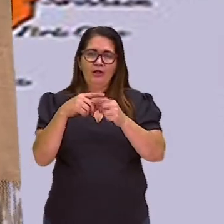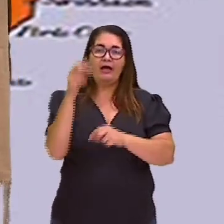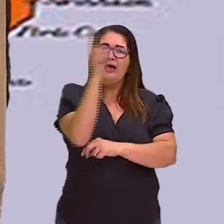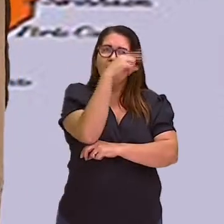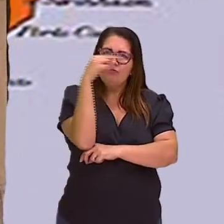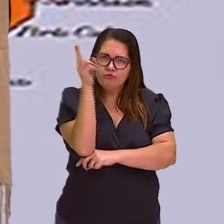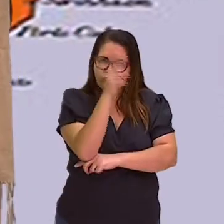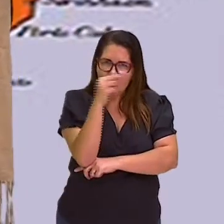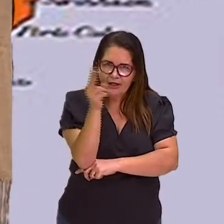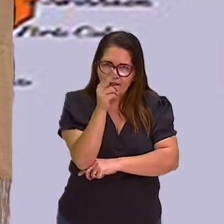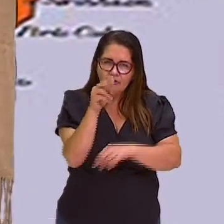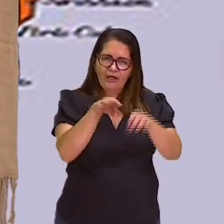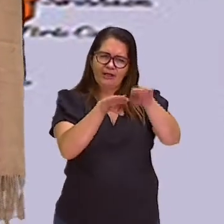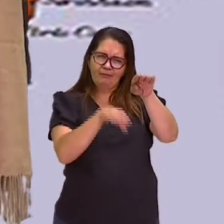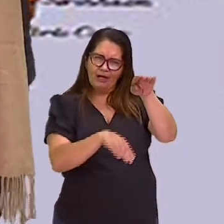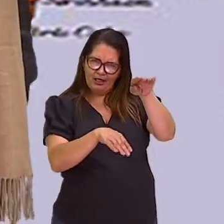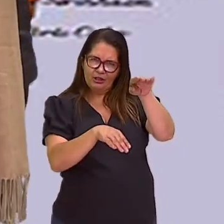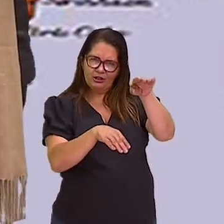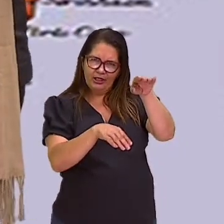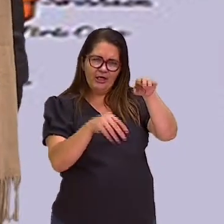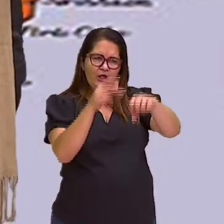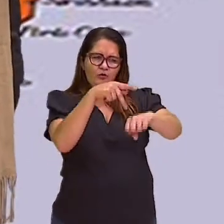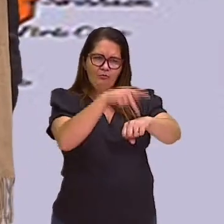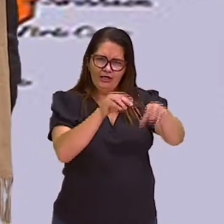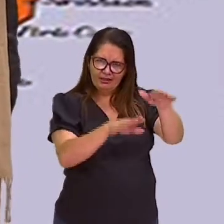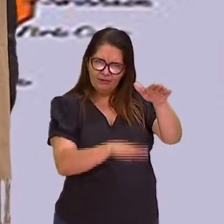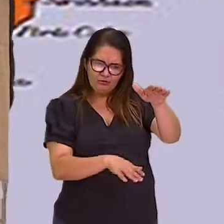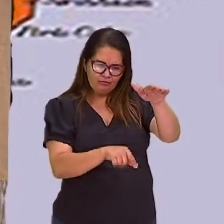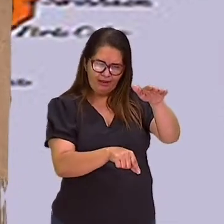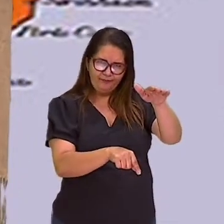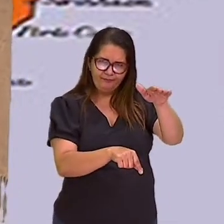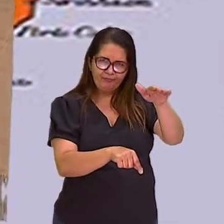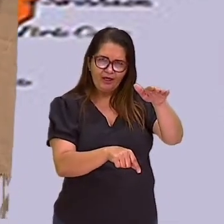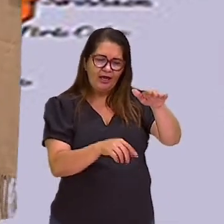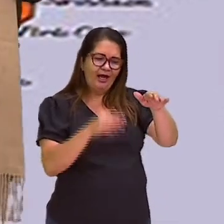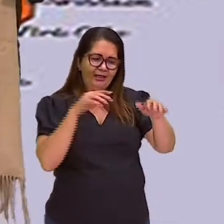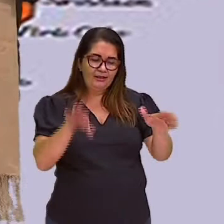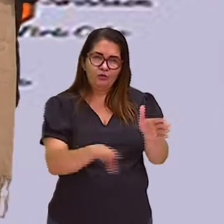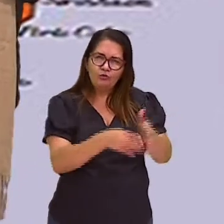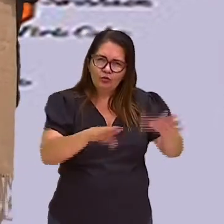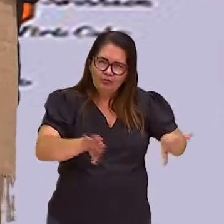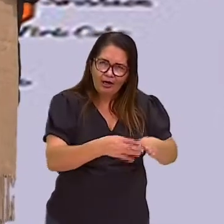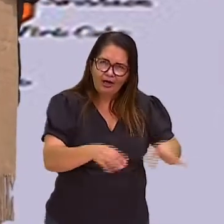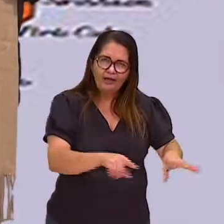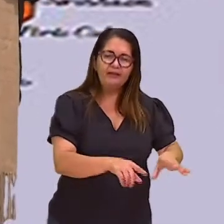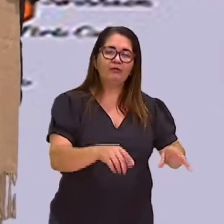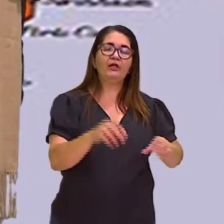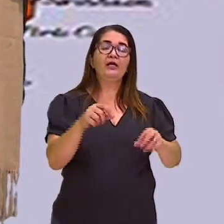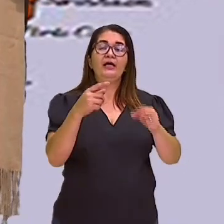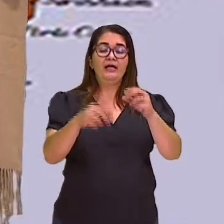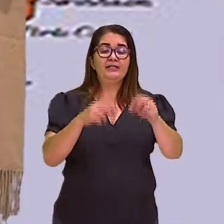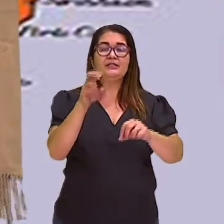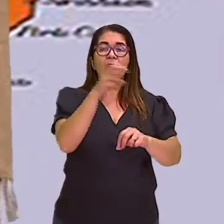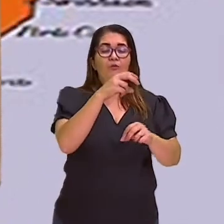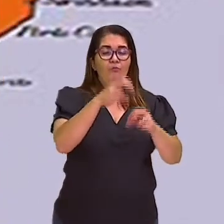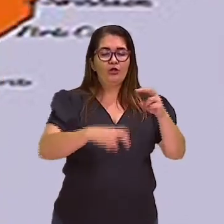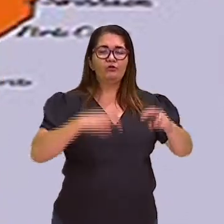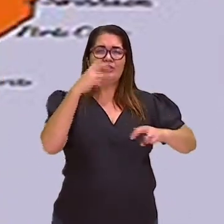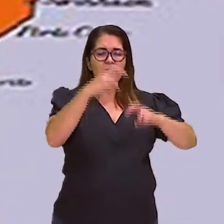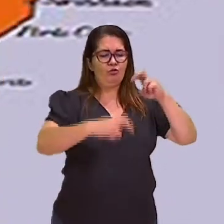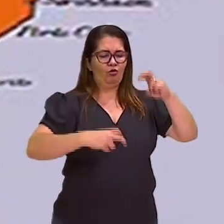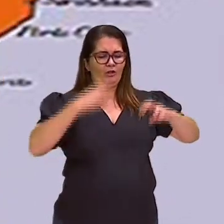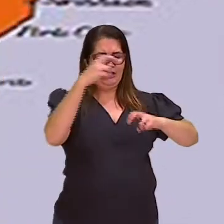abaixo do nível do mar, para tirar essa água e jogar para o oceano. Então também já